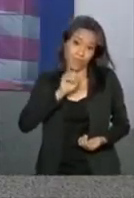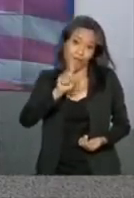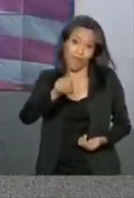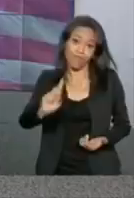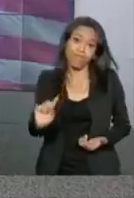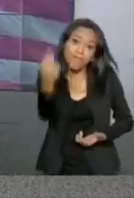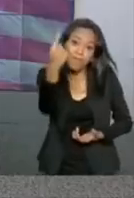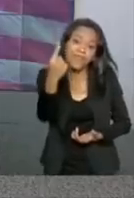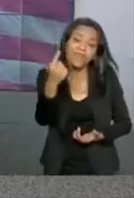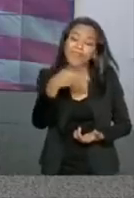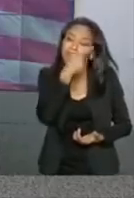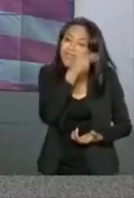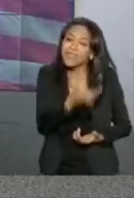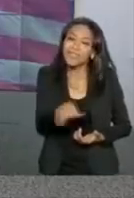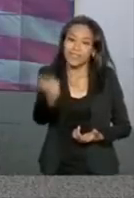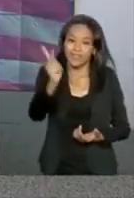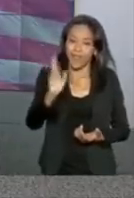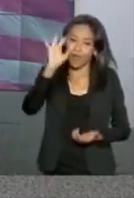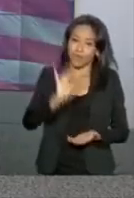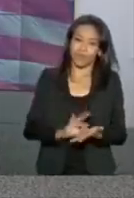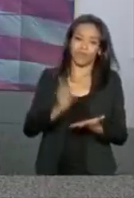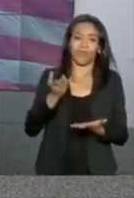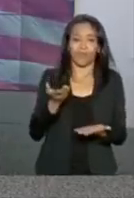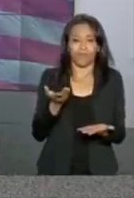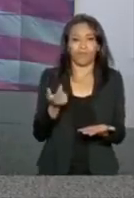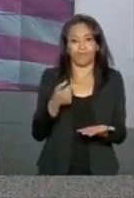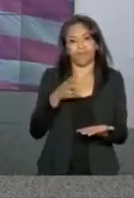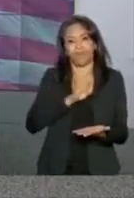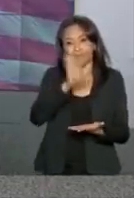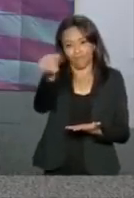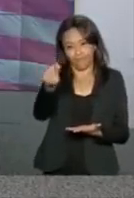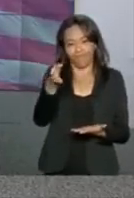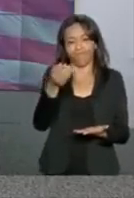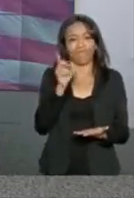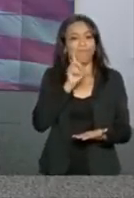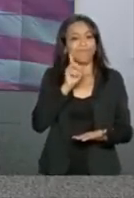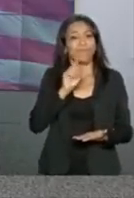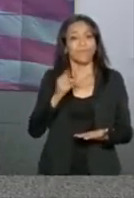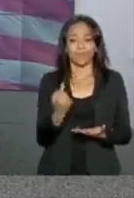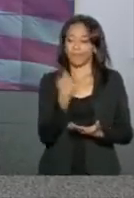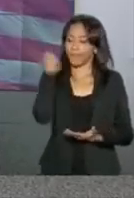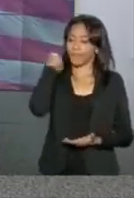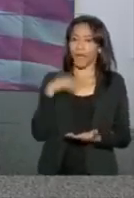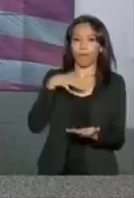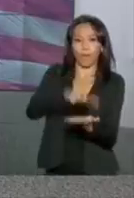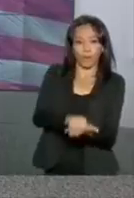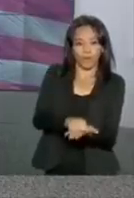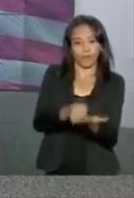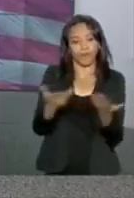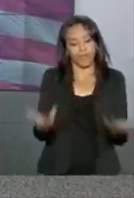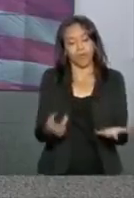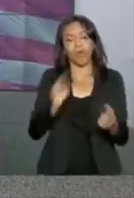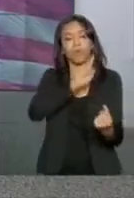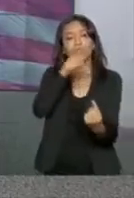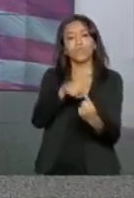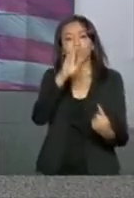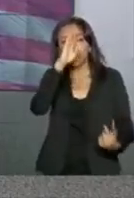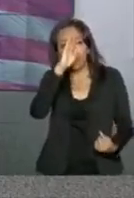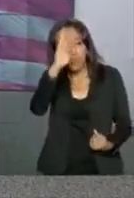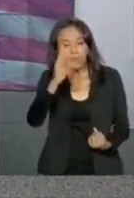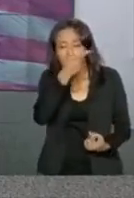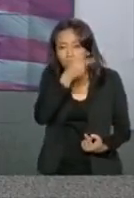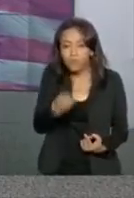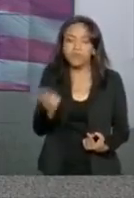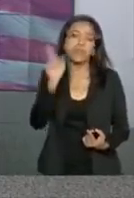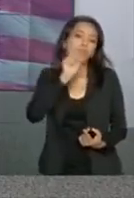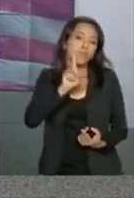primeira visita oficial do presidente Jair Bolsonaro a um país após a sua posse. E o objetivo central desta visita aos